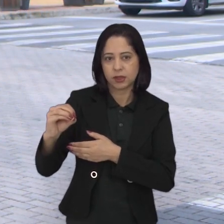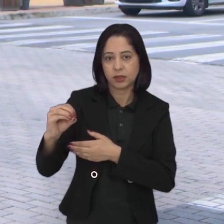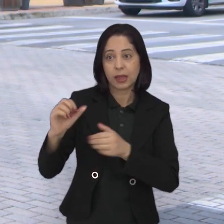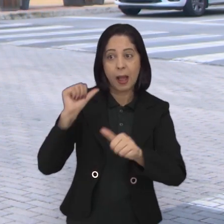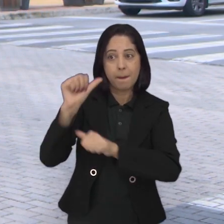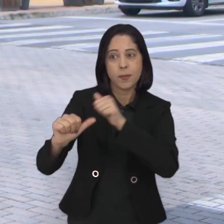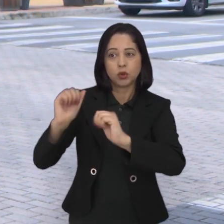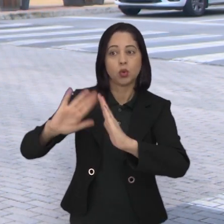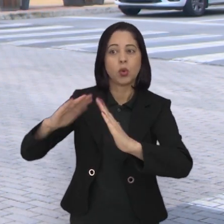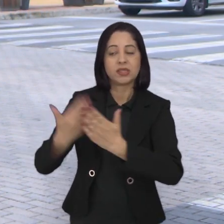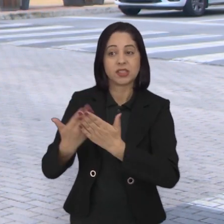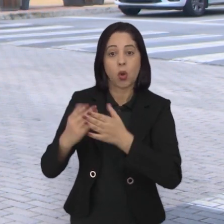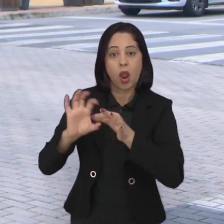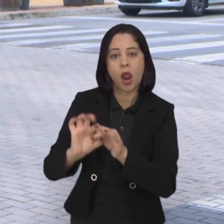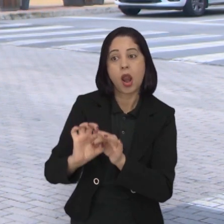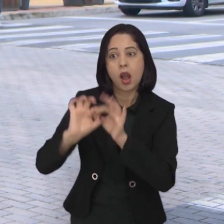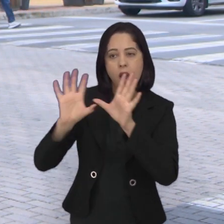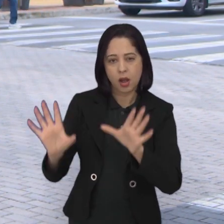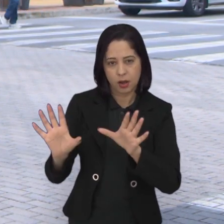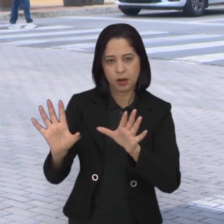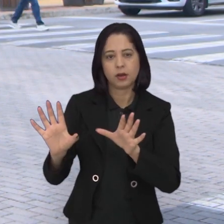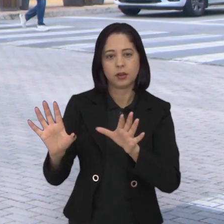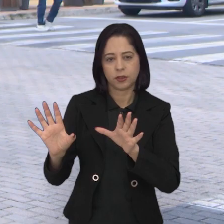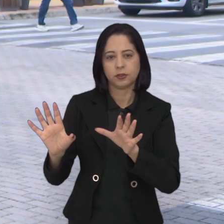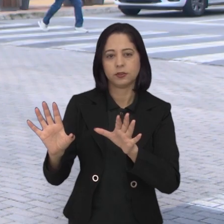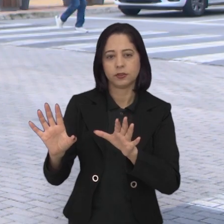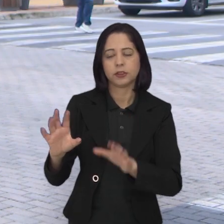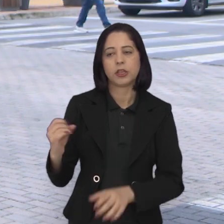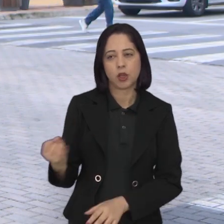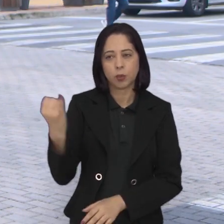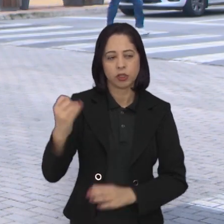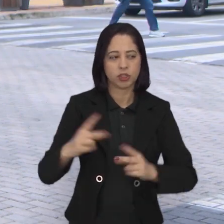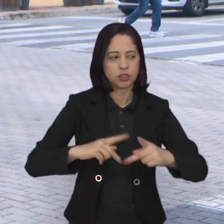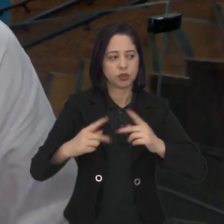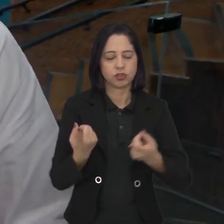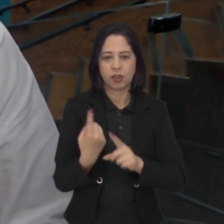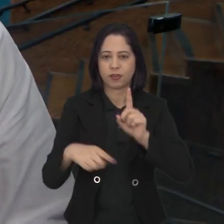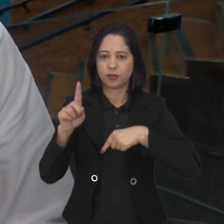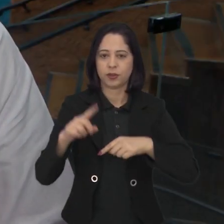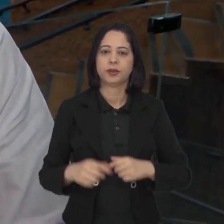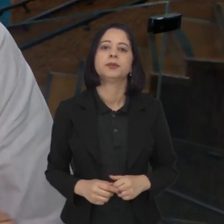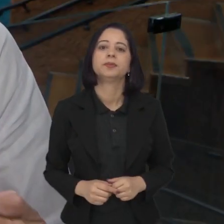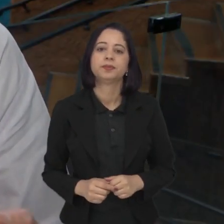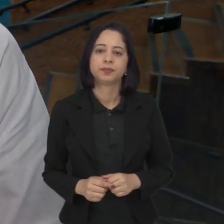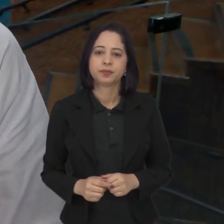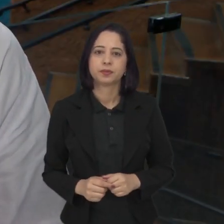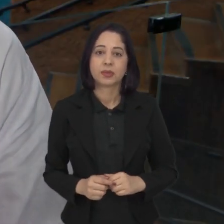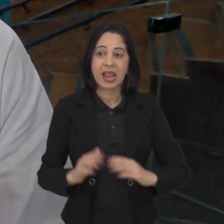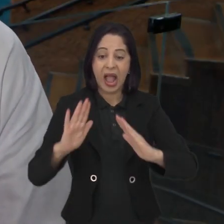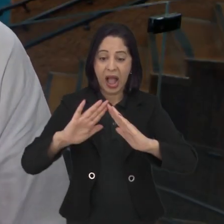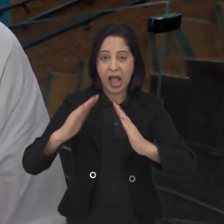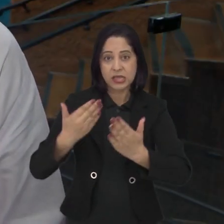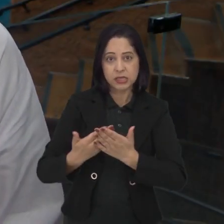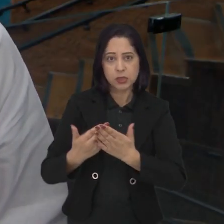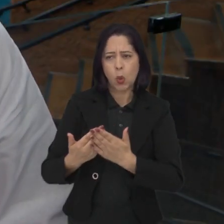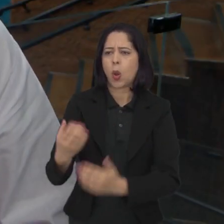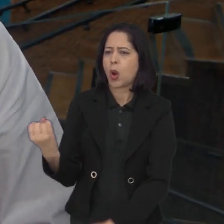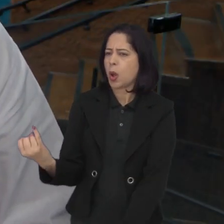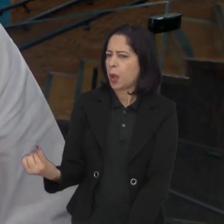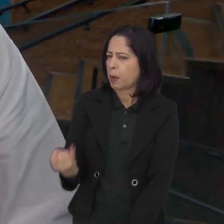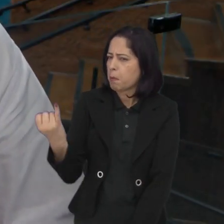Escola Normal Livre, obra importante do político para o desenvolvimento da cidade. Uma escola que foi importantíssima para São